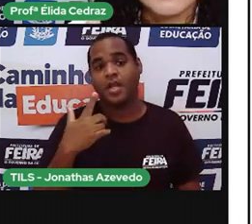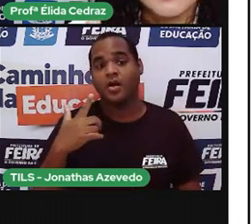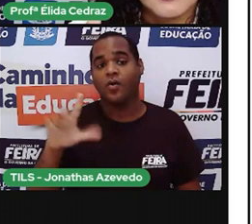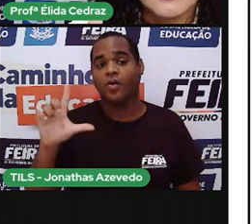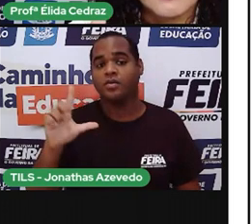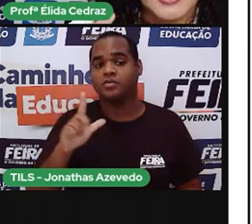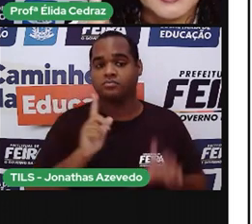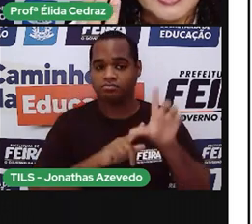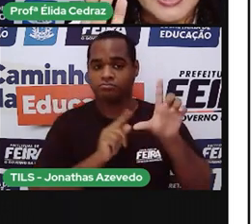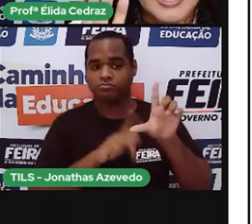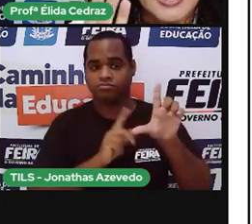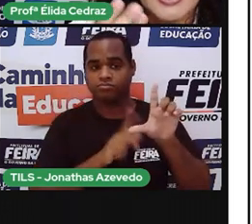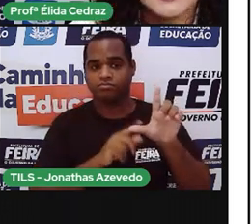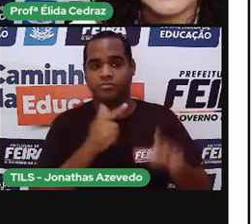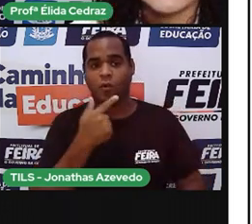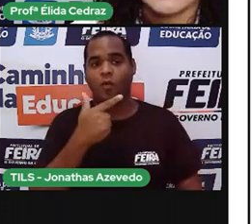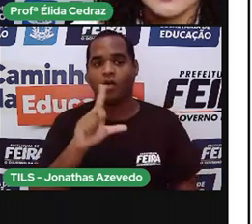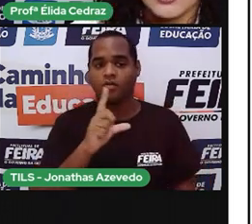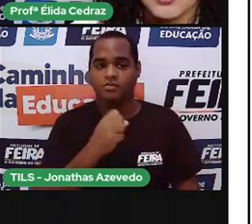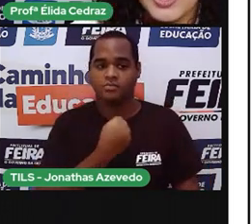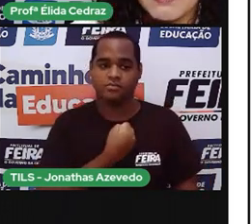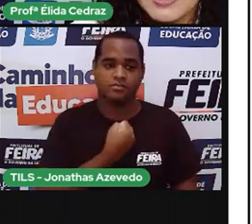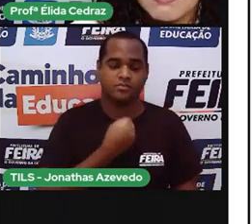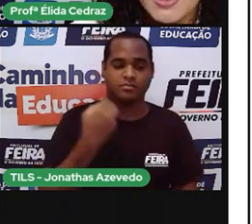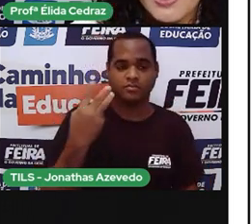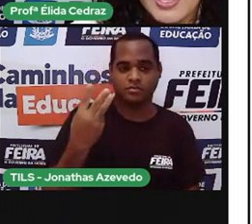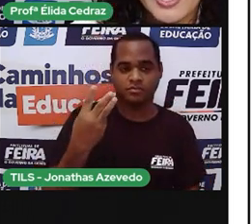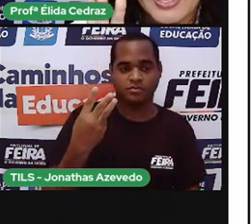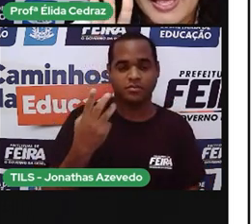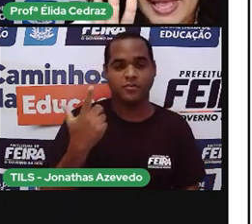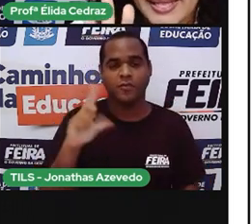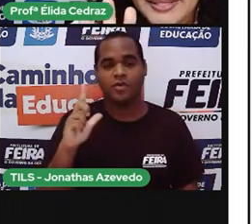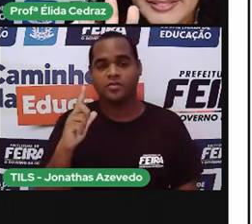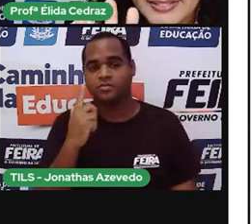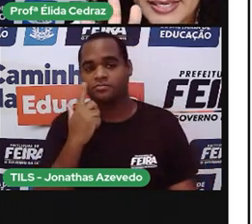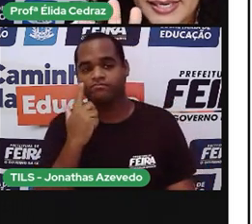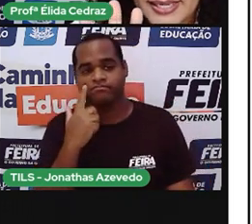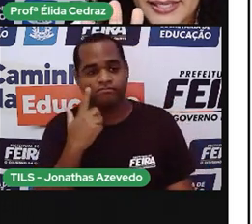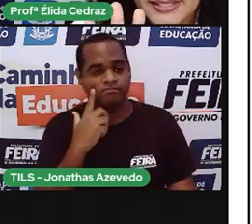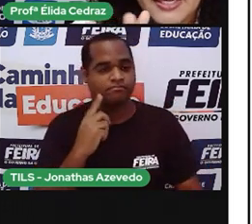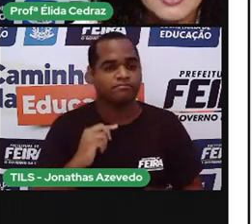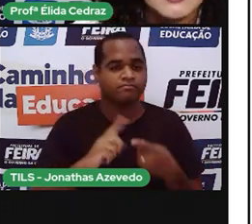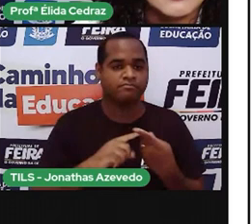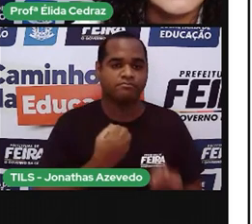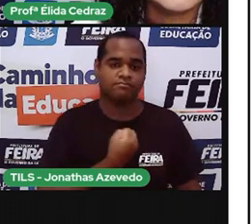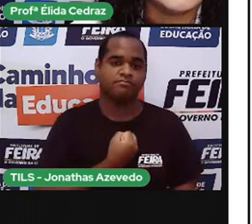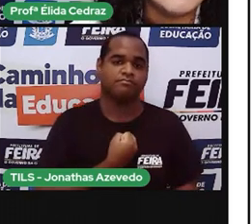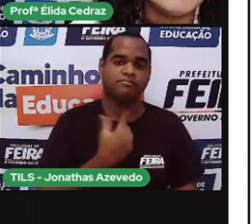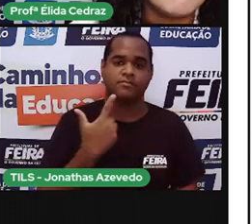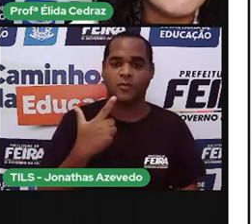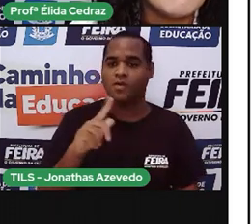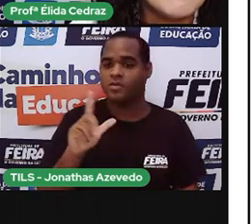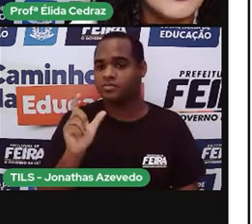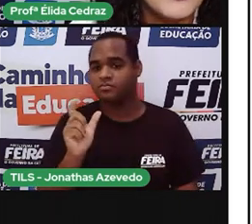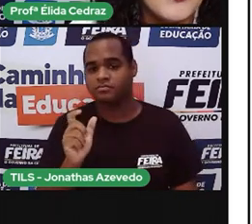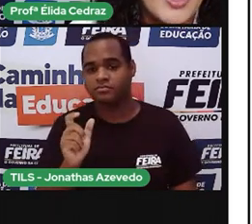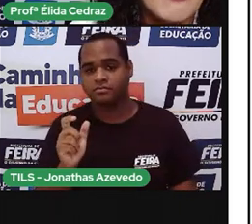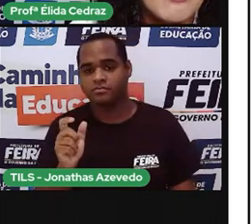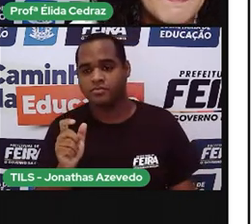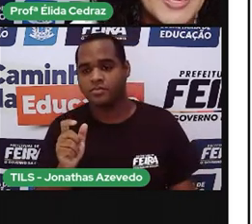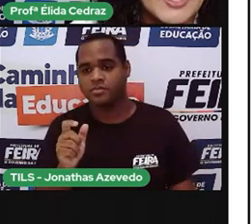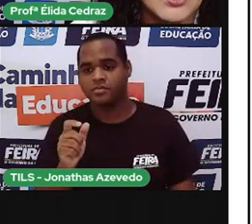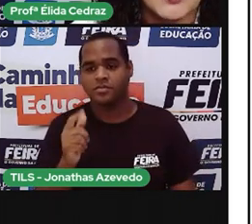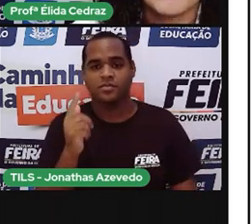a letra, a terceira letra. Então, o que que você vai olhar? A terceira letra. Quem vem primeiro